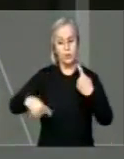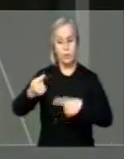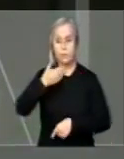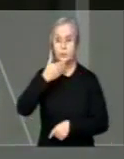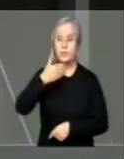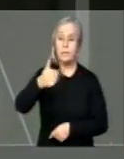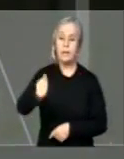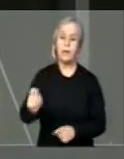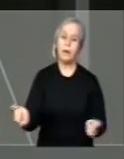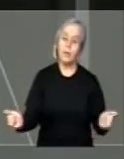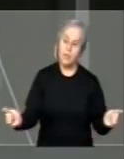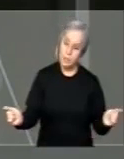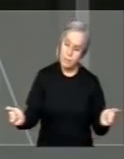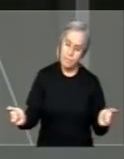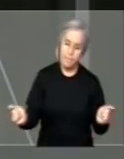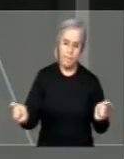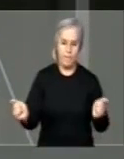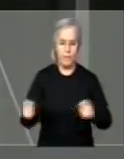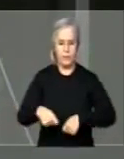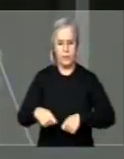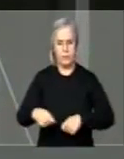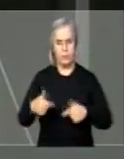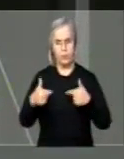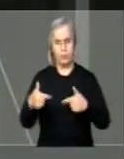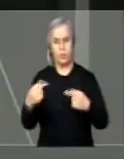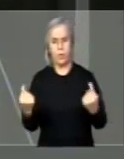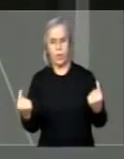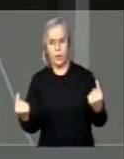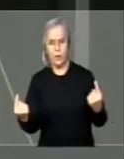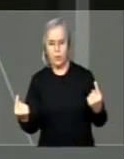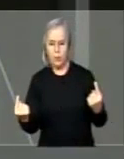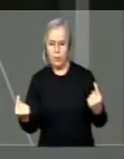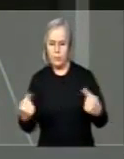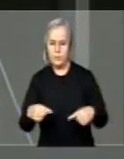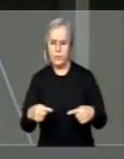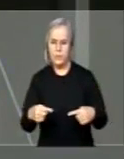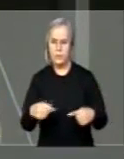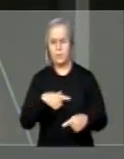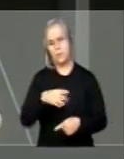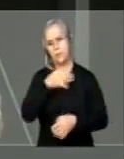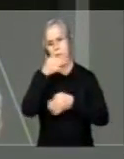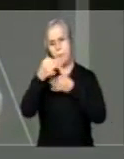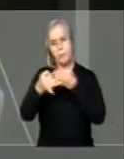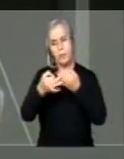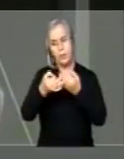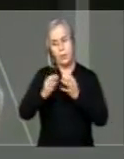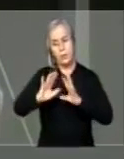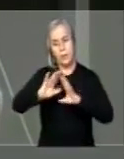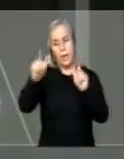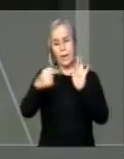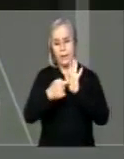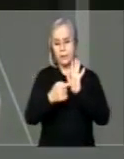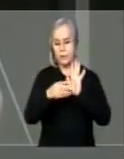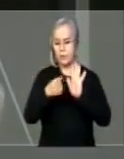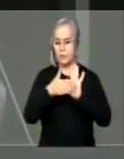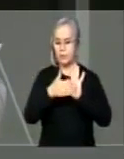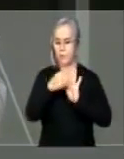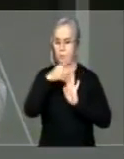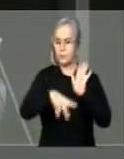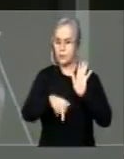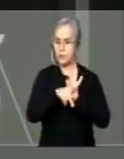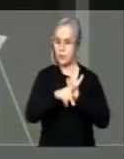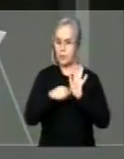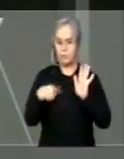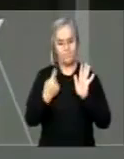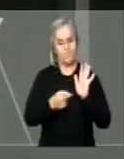melhor e possamos, no nosso caso, combater com argumentos essa proposta, essa medida provisória que não